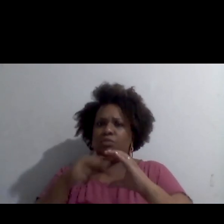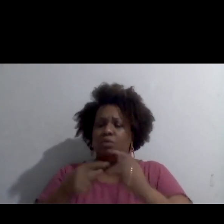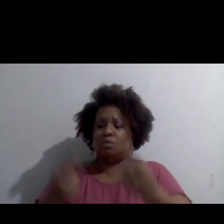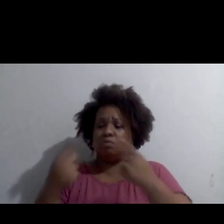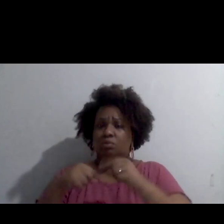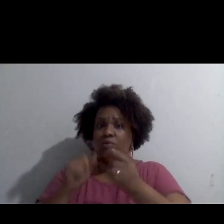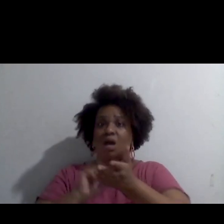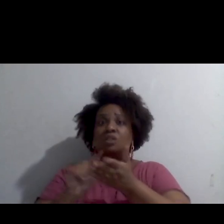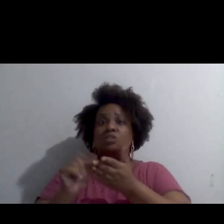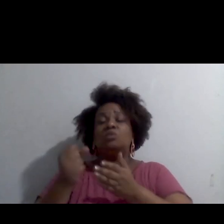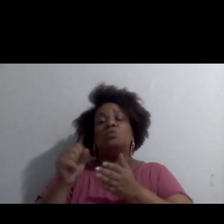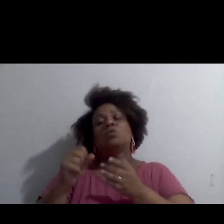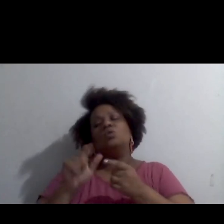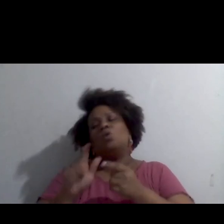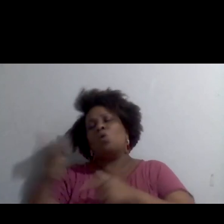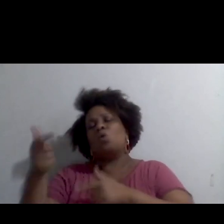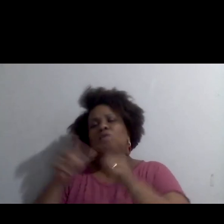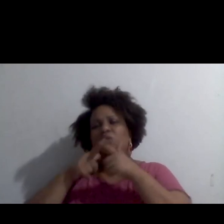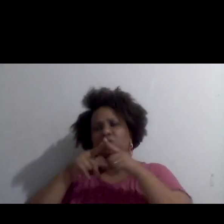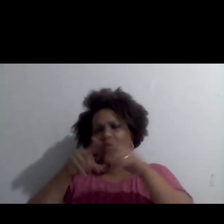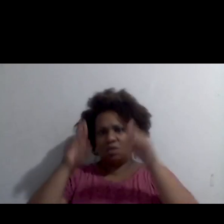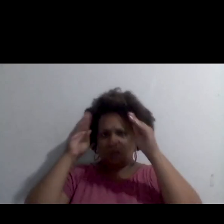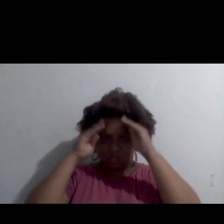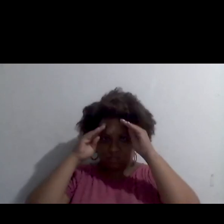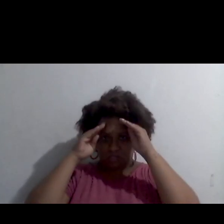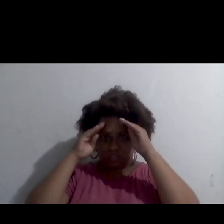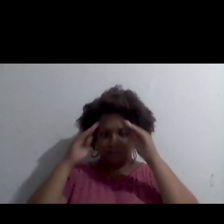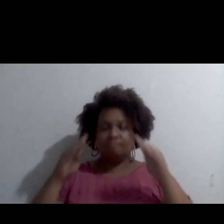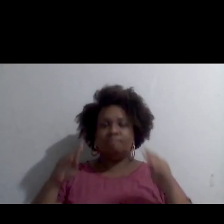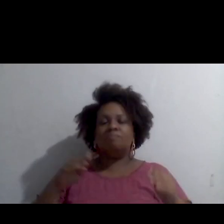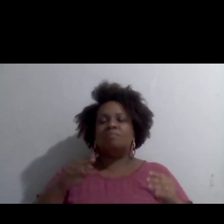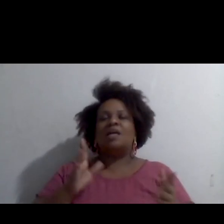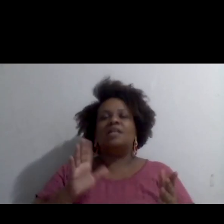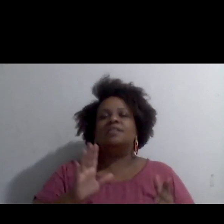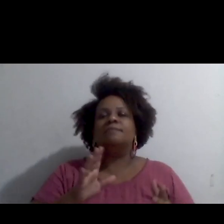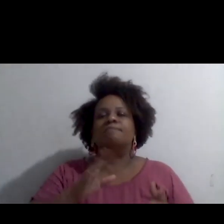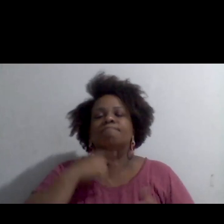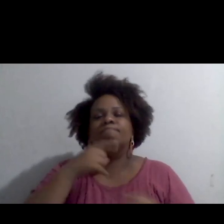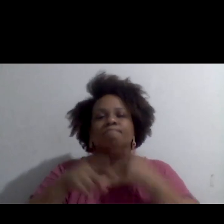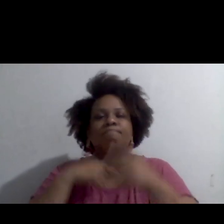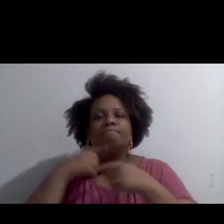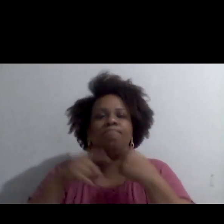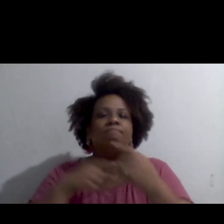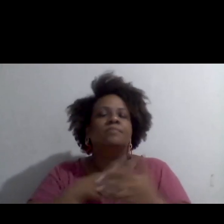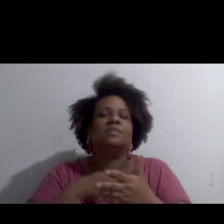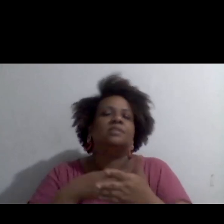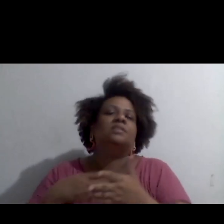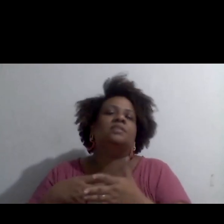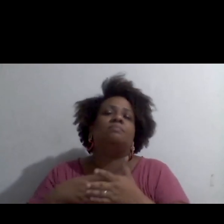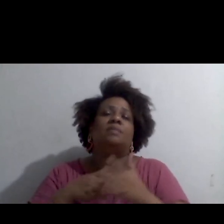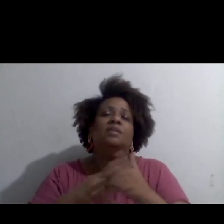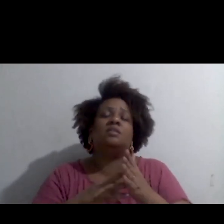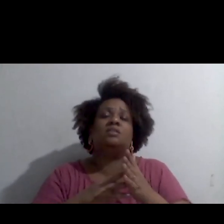linguagens. E nas outras linguagens, impede praticamente que o audiovisual,